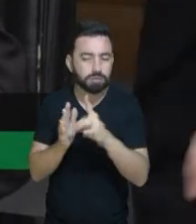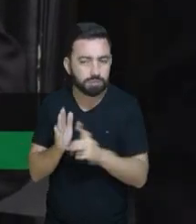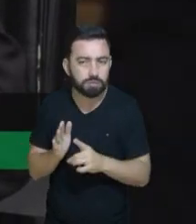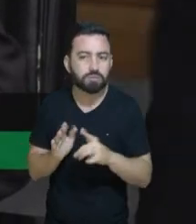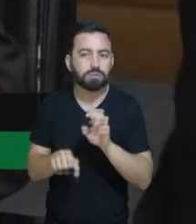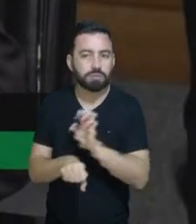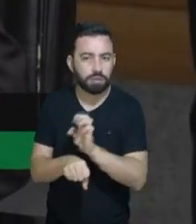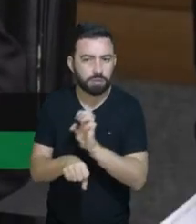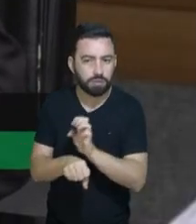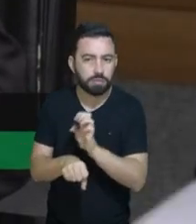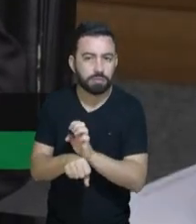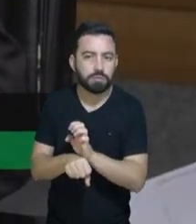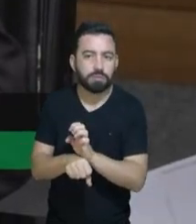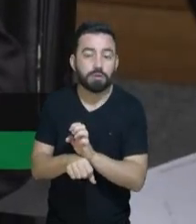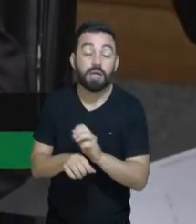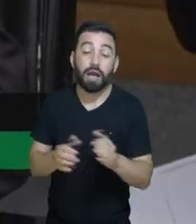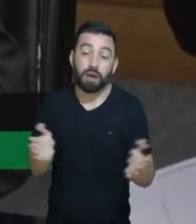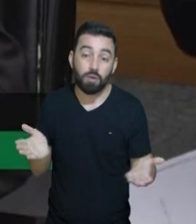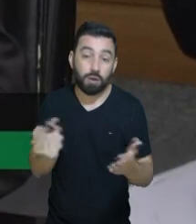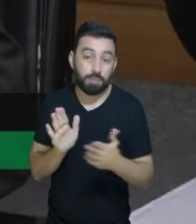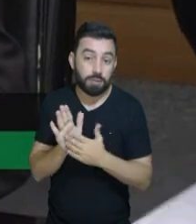quea aosi